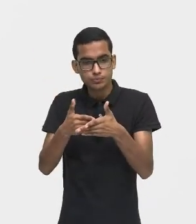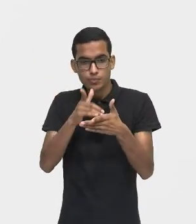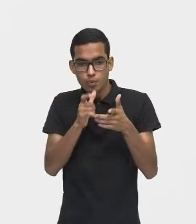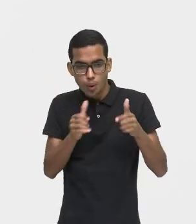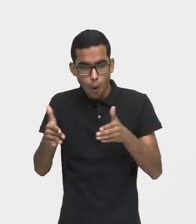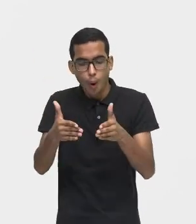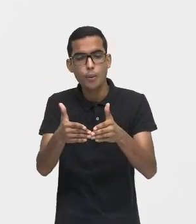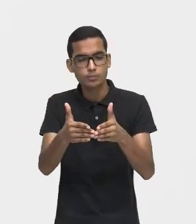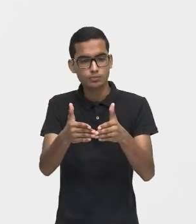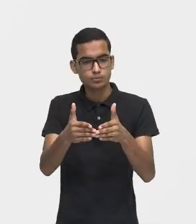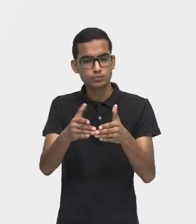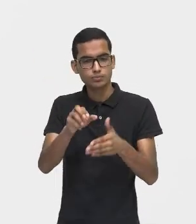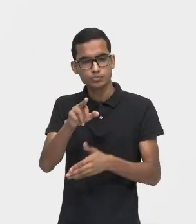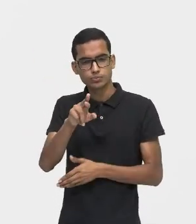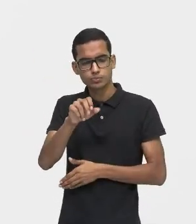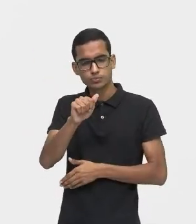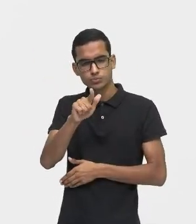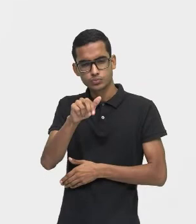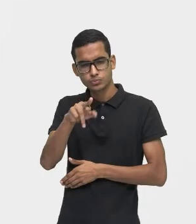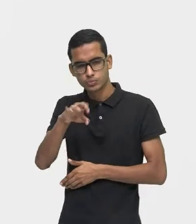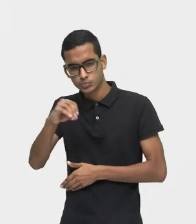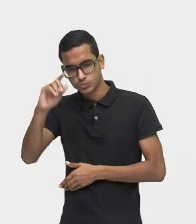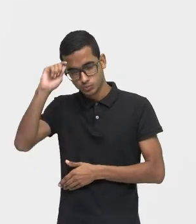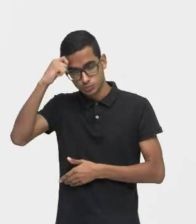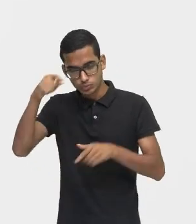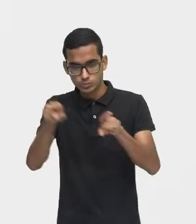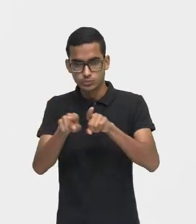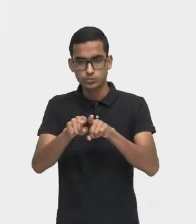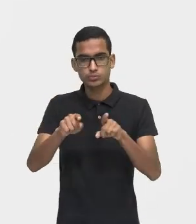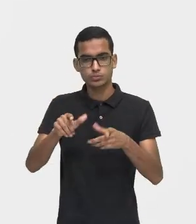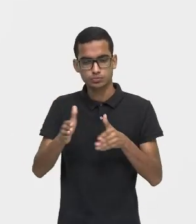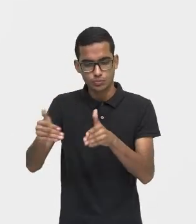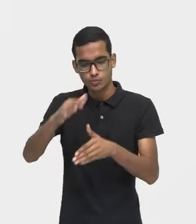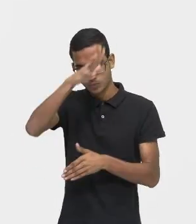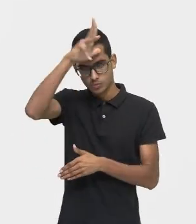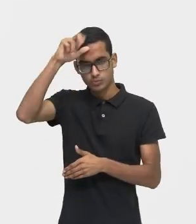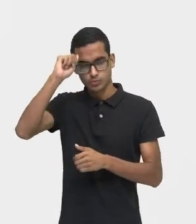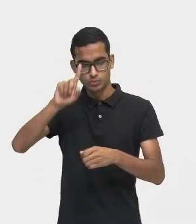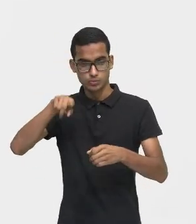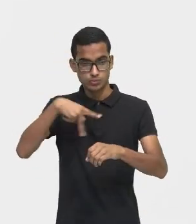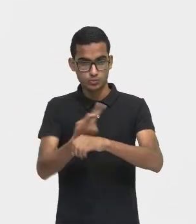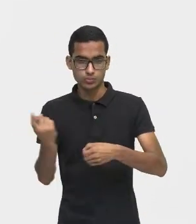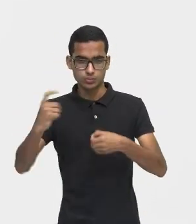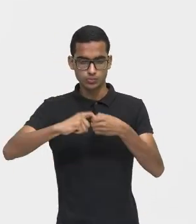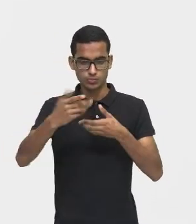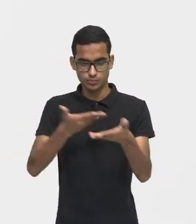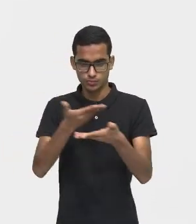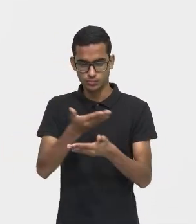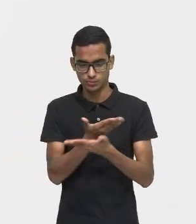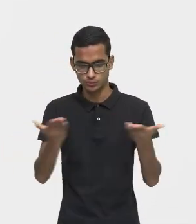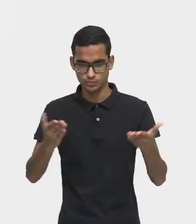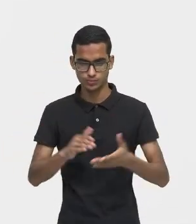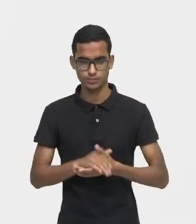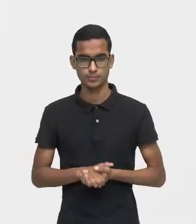trechos dos rios do Alto Rio Negro e do Rio Amazonas. Daqui a pouco eu retorno aí com a participação de vocês.